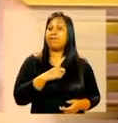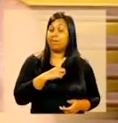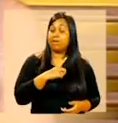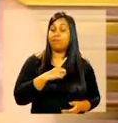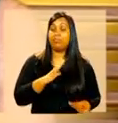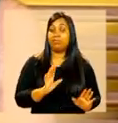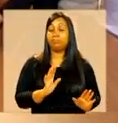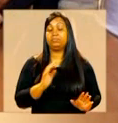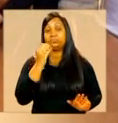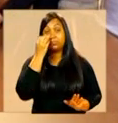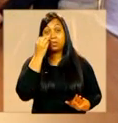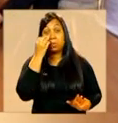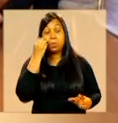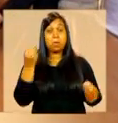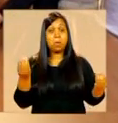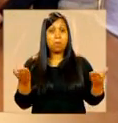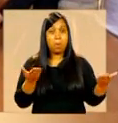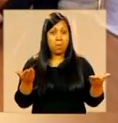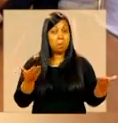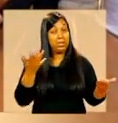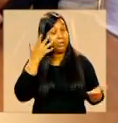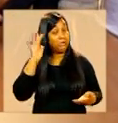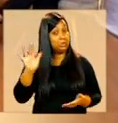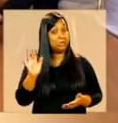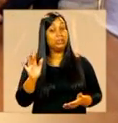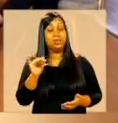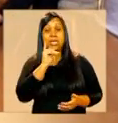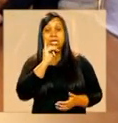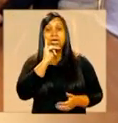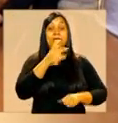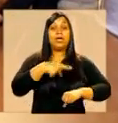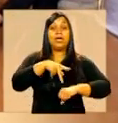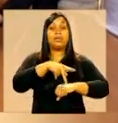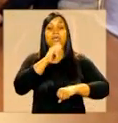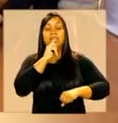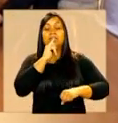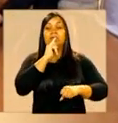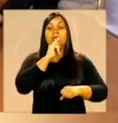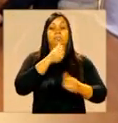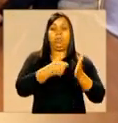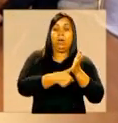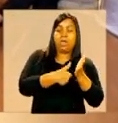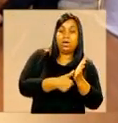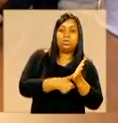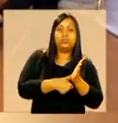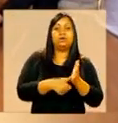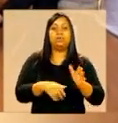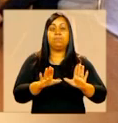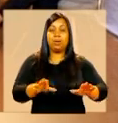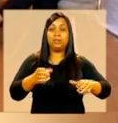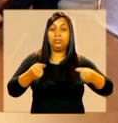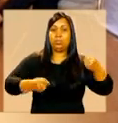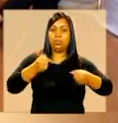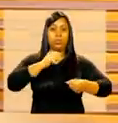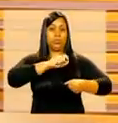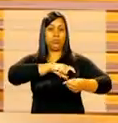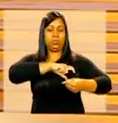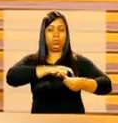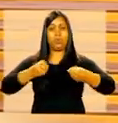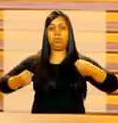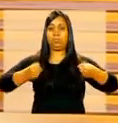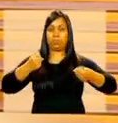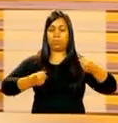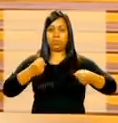ter... Não sei como é que tá agora, se ainda tá assim. Para a Argentina basta um RG com uma foto recente, né? Mas carteira de motorista,